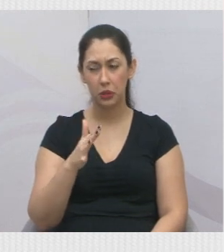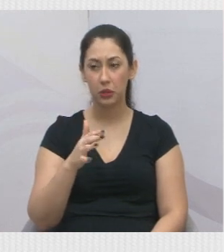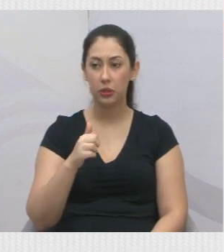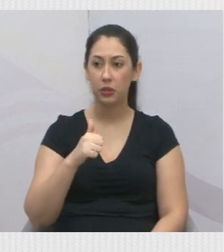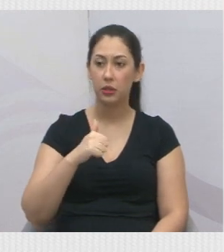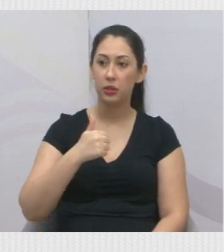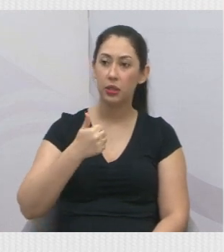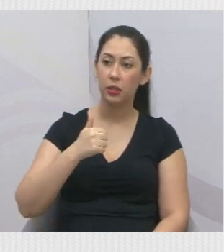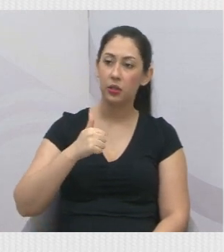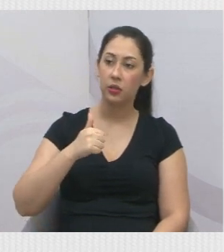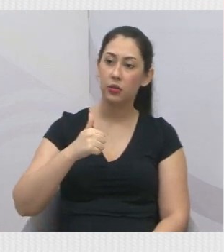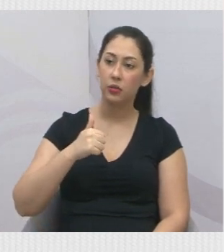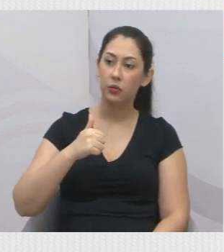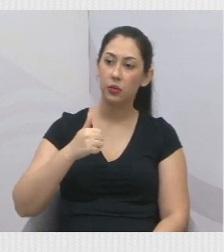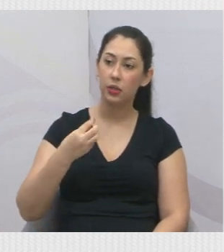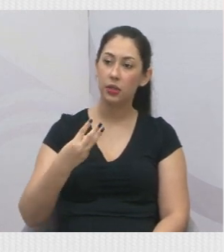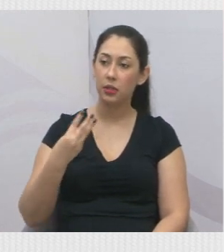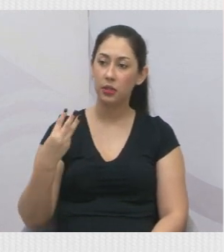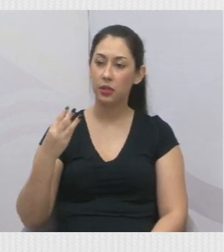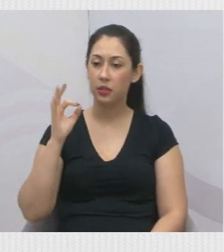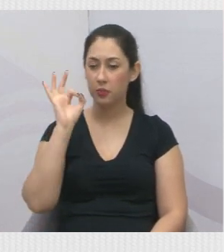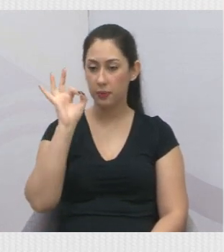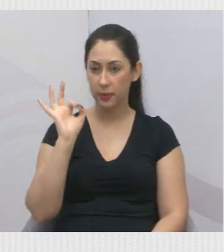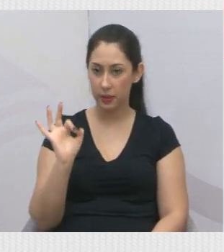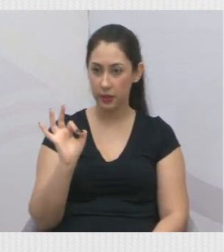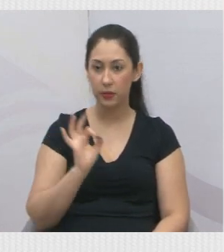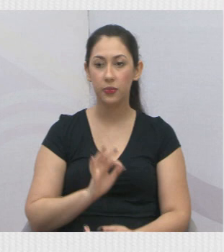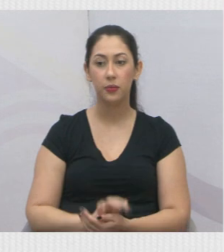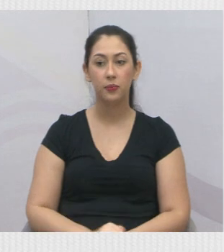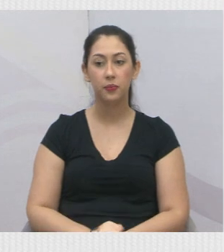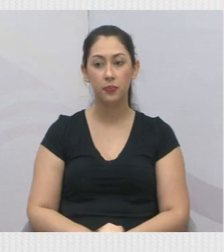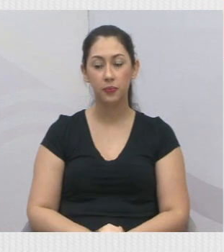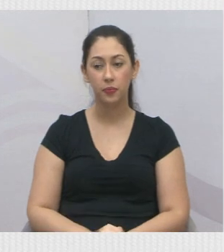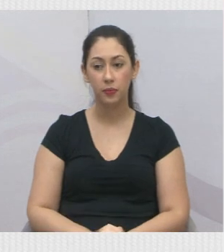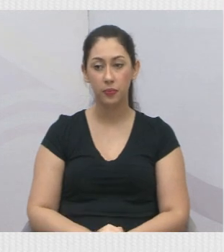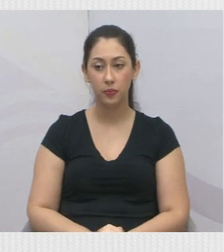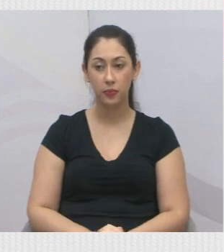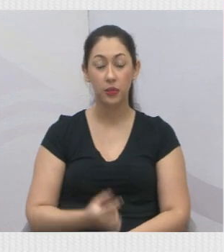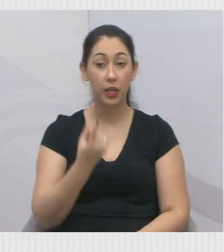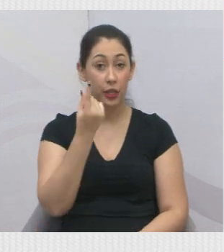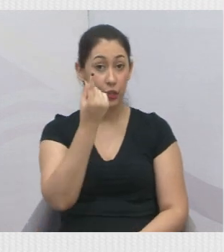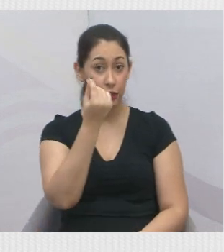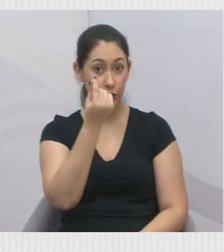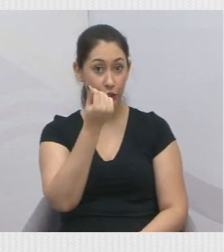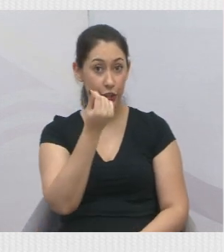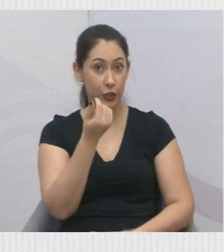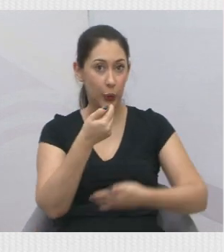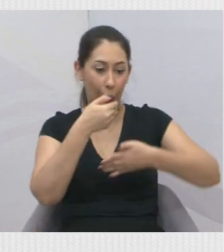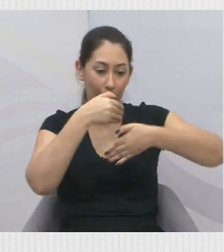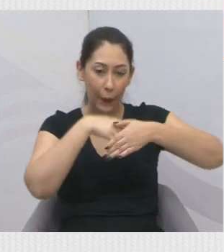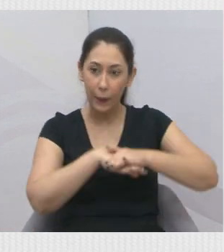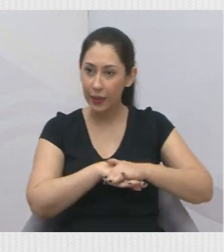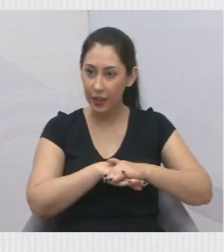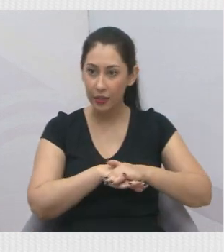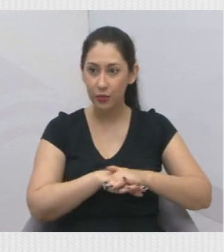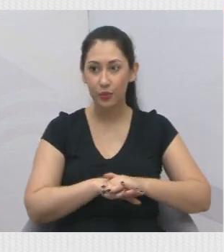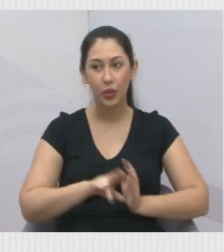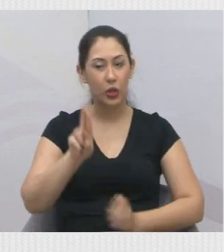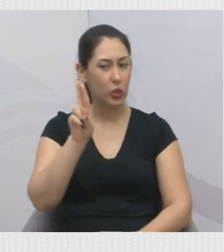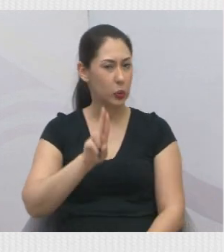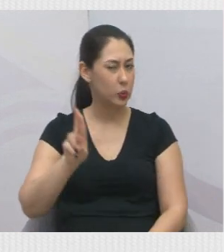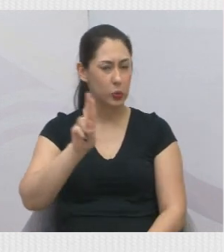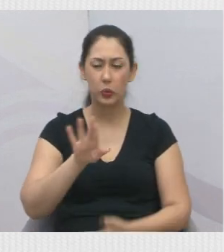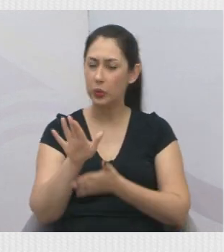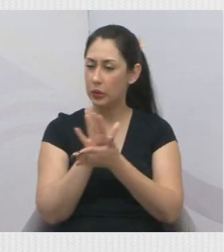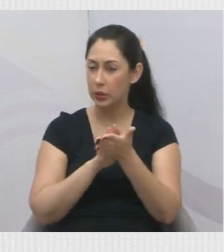53.082.802, chegando a 133%. Reserva de contingência não foi utilizado